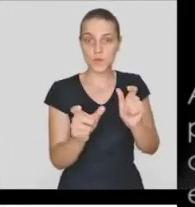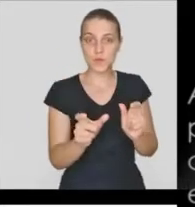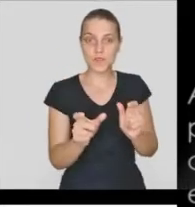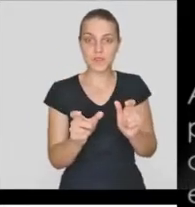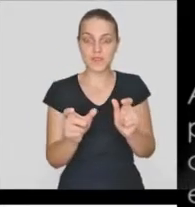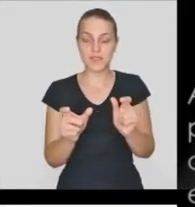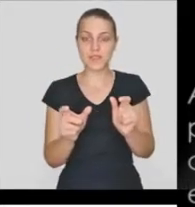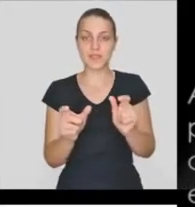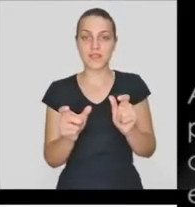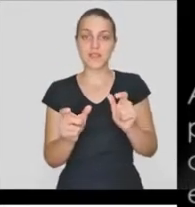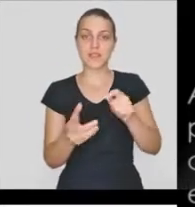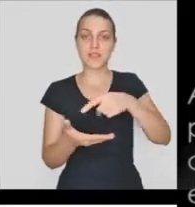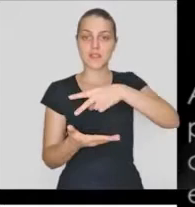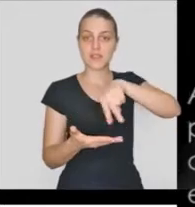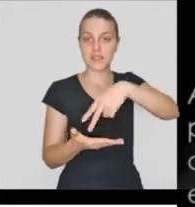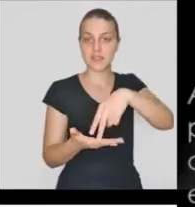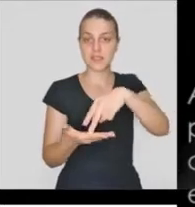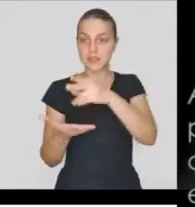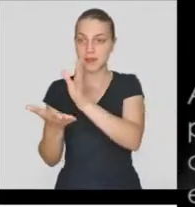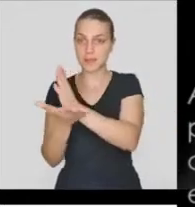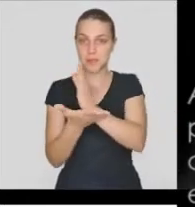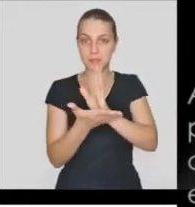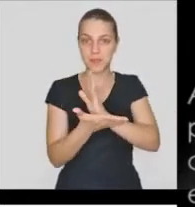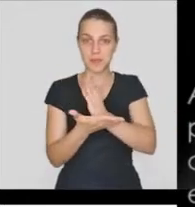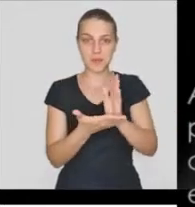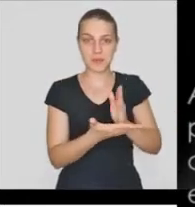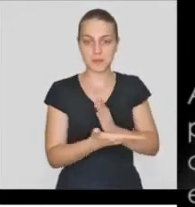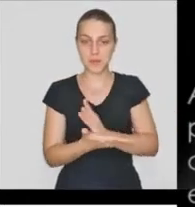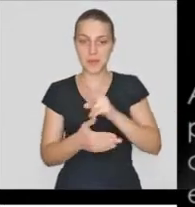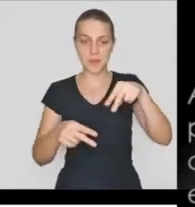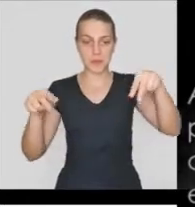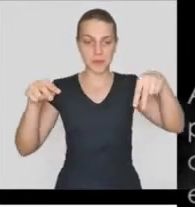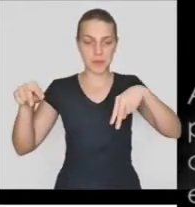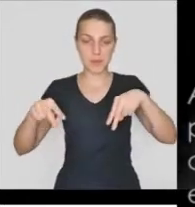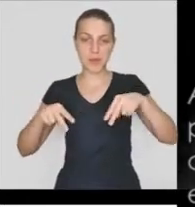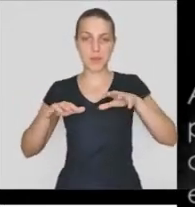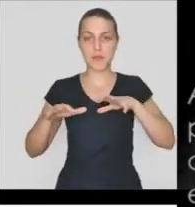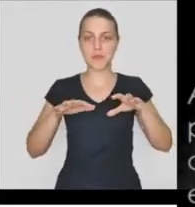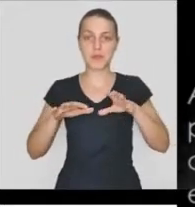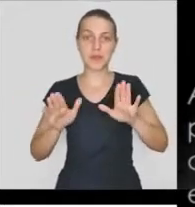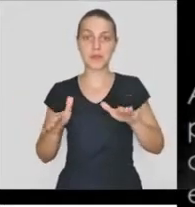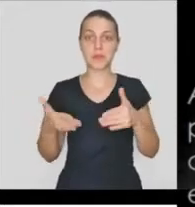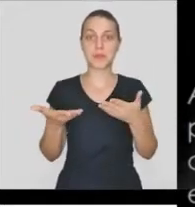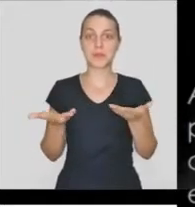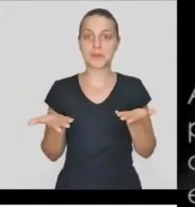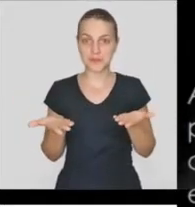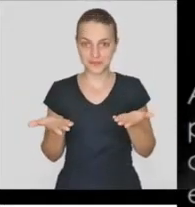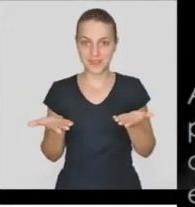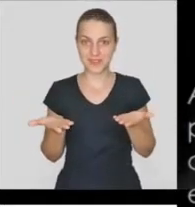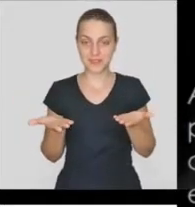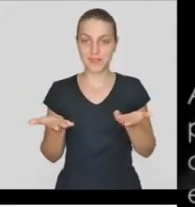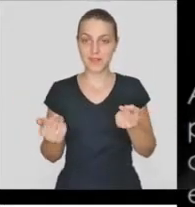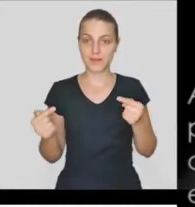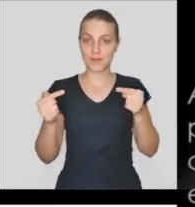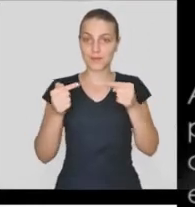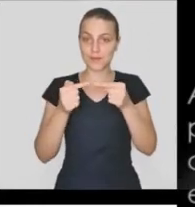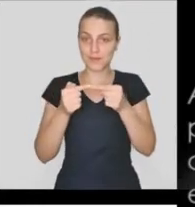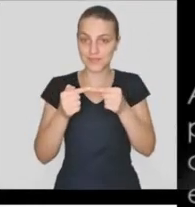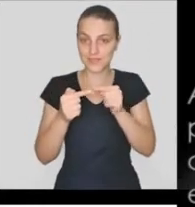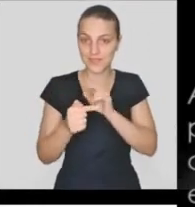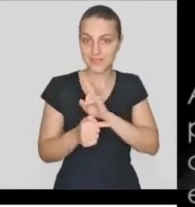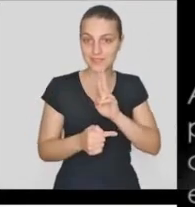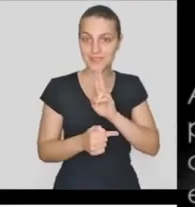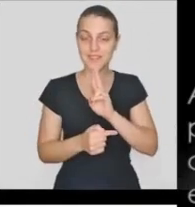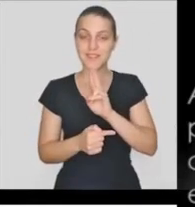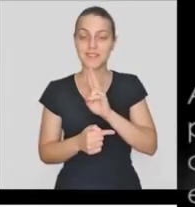se distribuem no palco e os movimentos que eles fazem. Tá? Basicamente, todas as danças